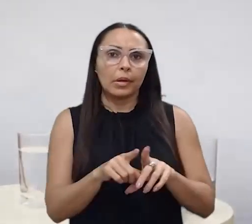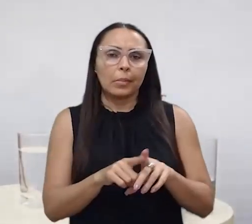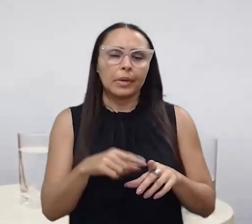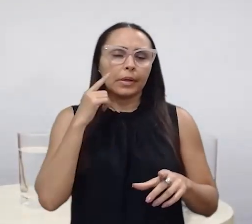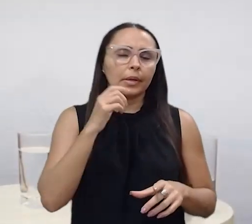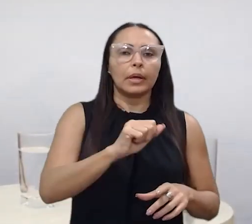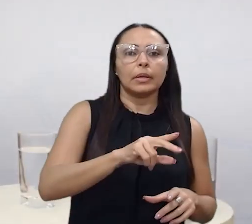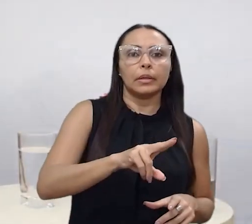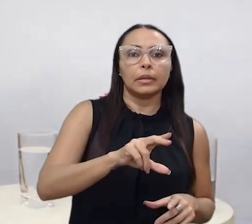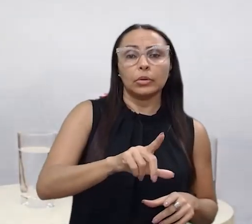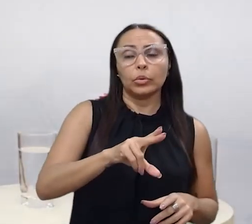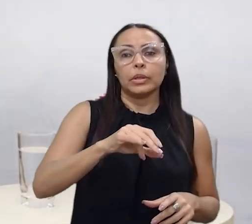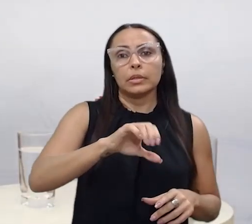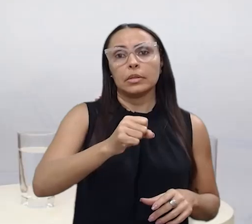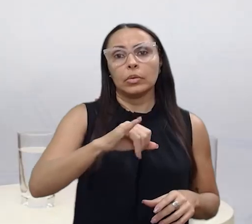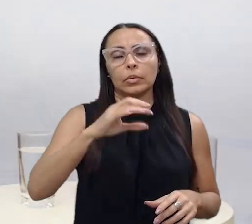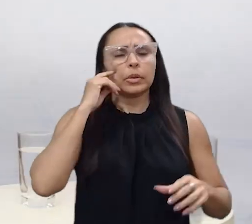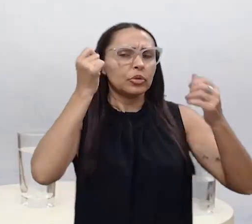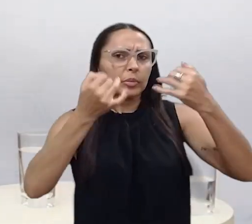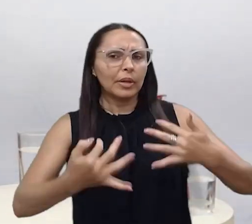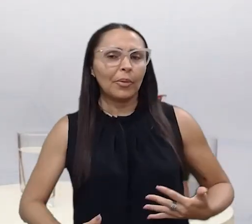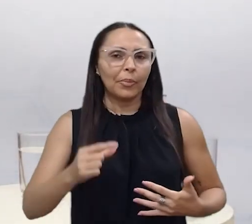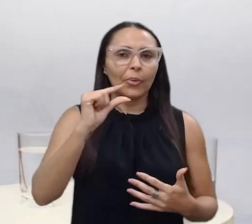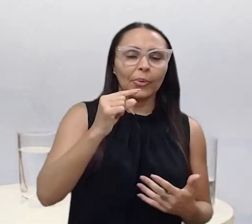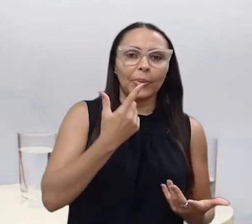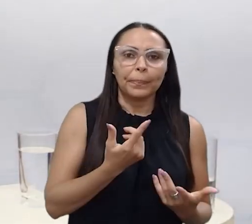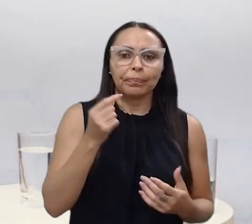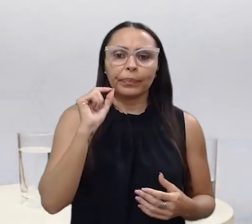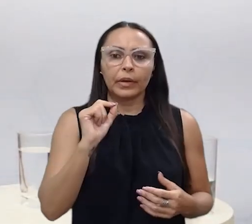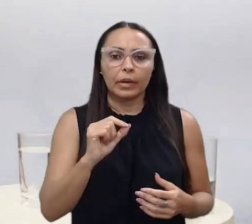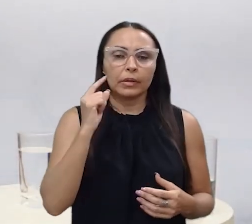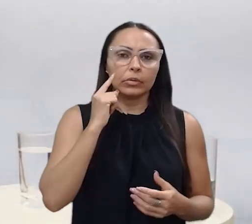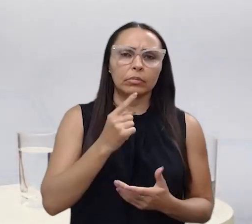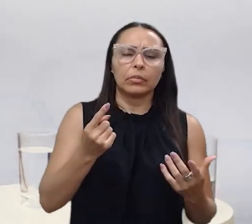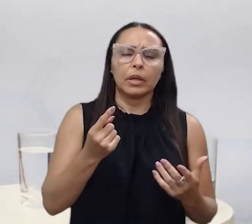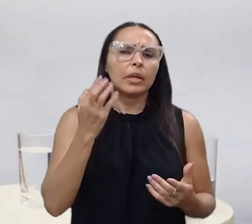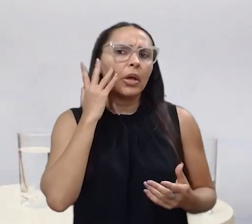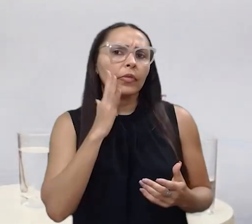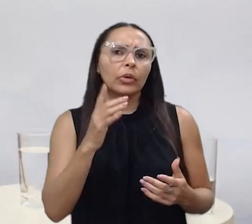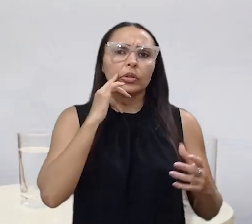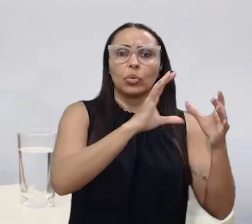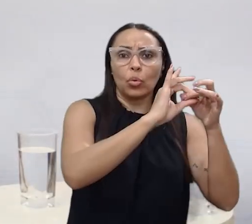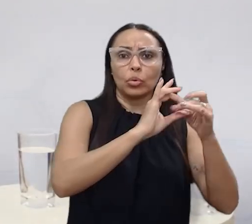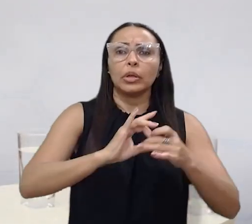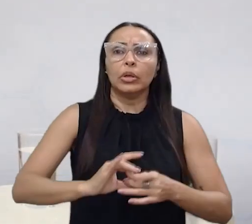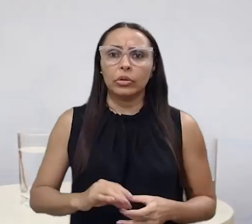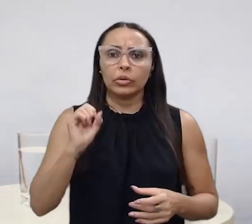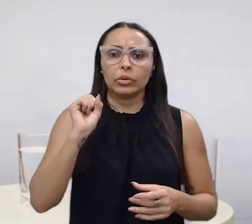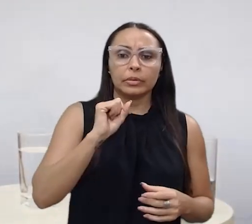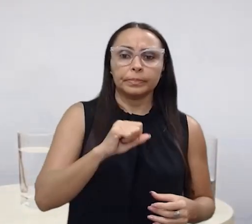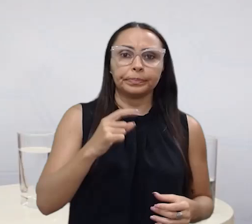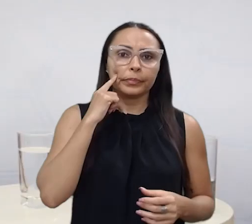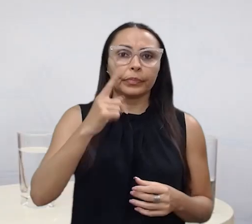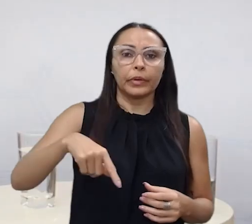de Aloysio Magalhães. E para explicar um pouco sobre Aloysio Magalhães, quem foi ele, todo o contexto de Aloysio para o